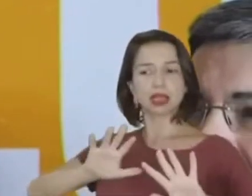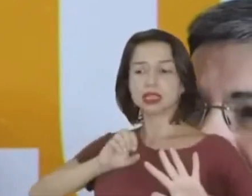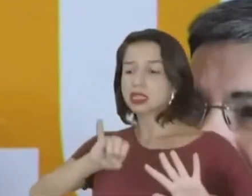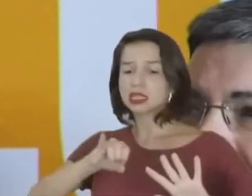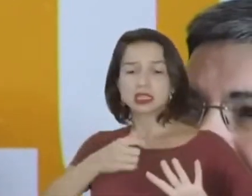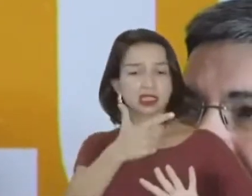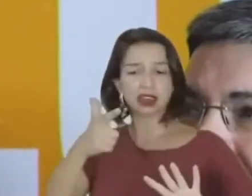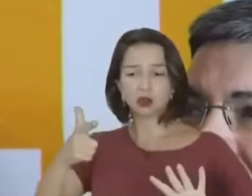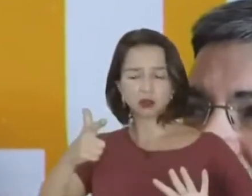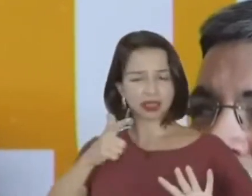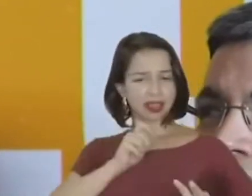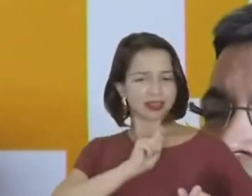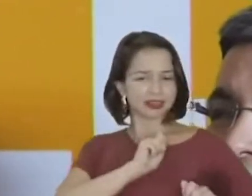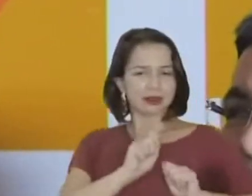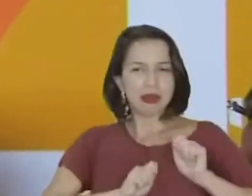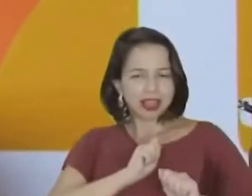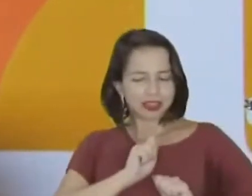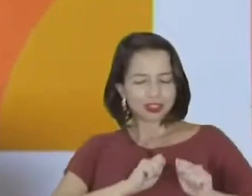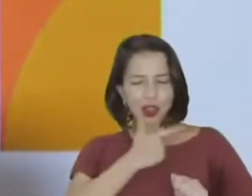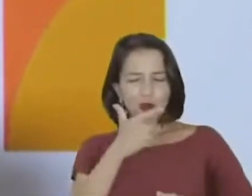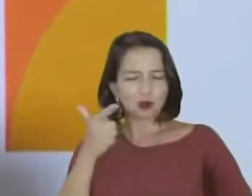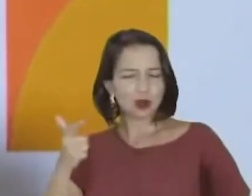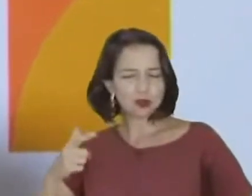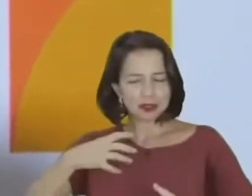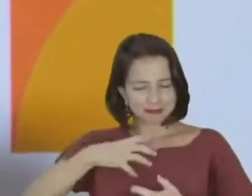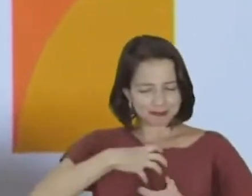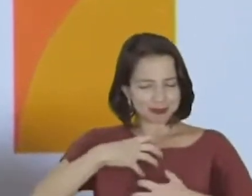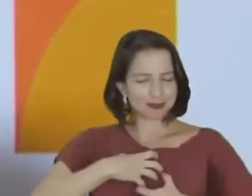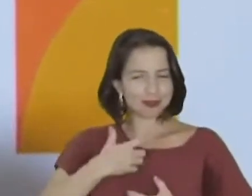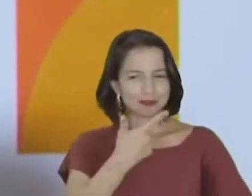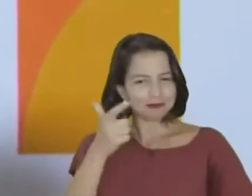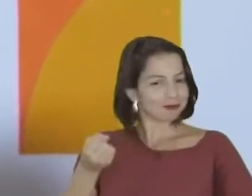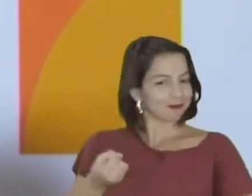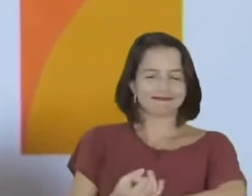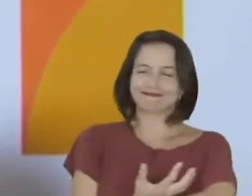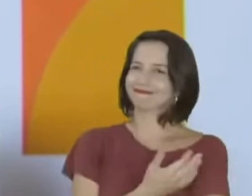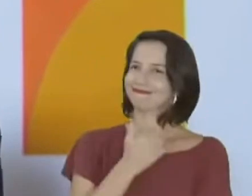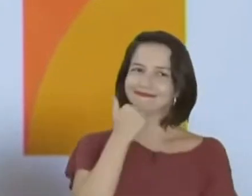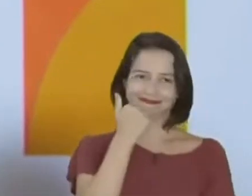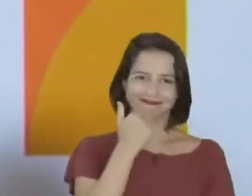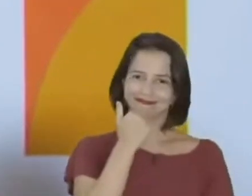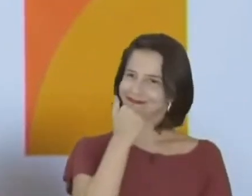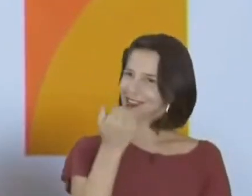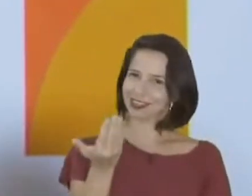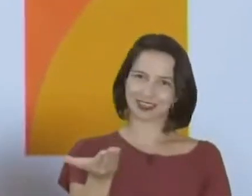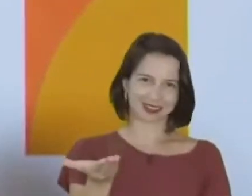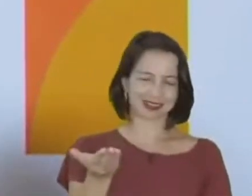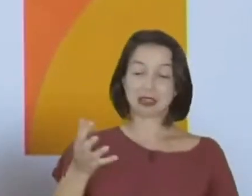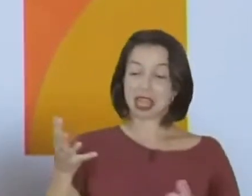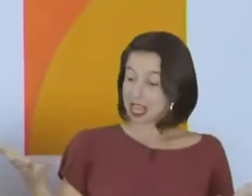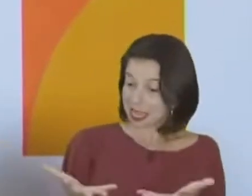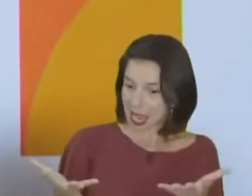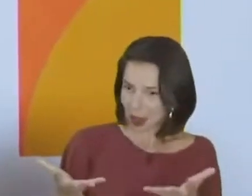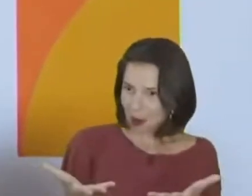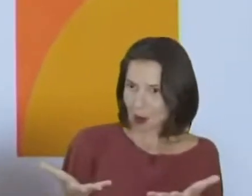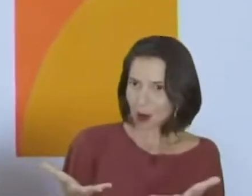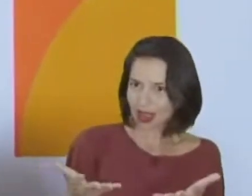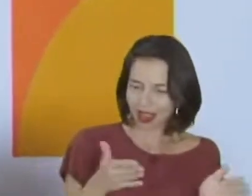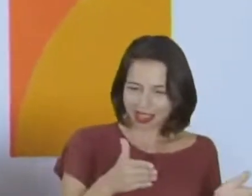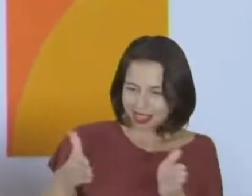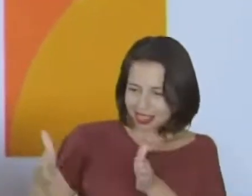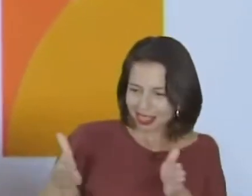Agora a gente está juntando todas as pessoas de esquerda desse país, todas as pessoas de bem desse